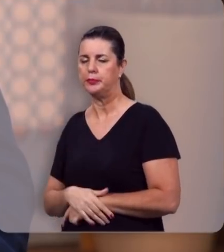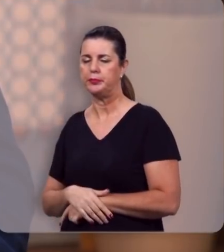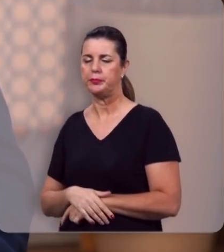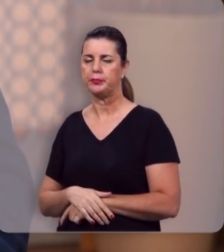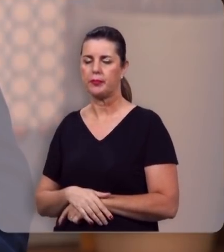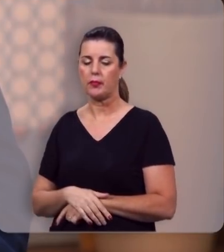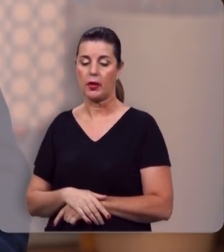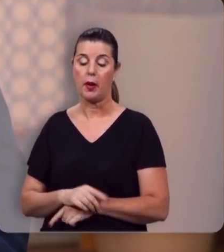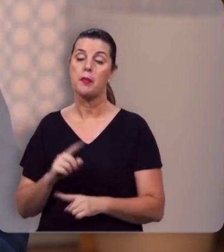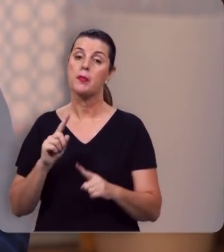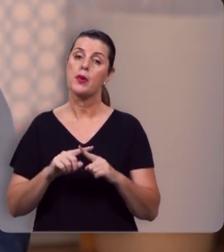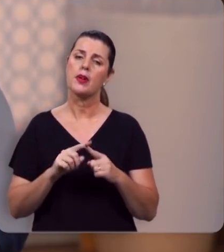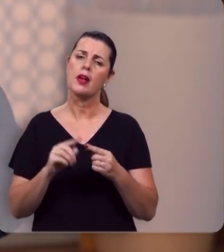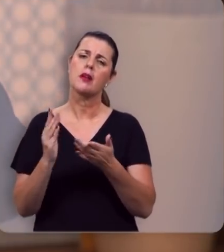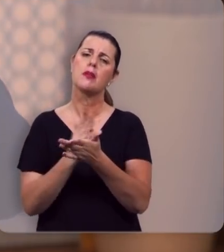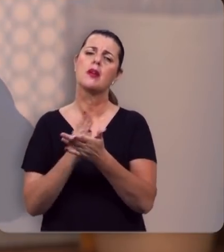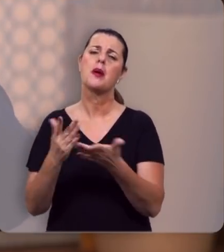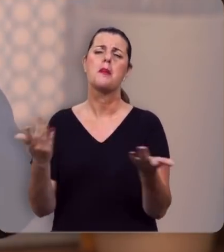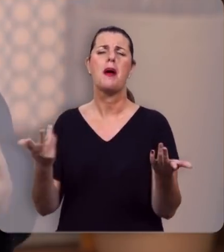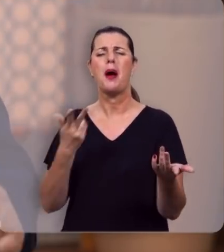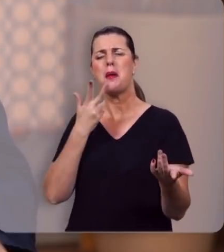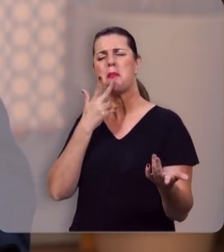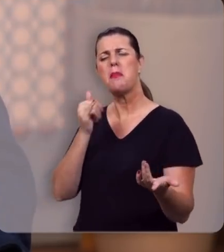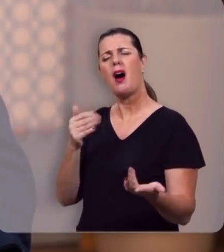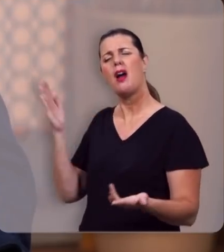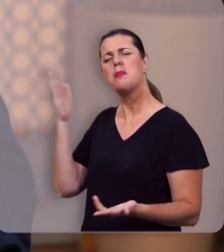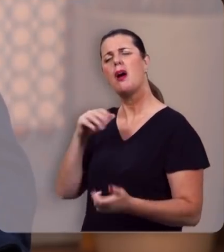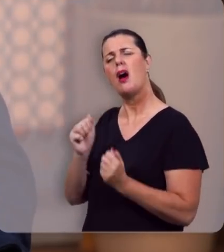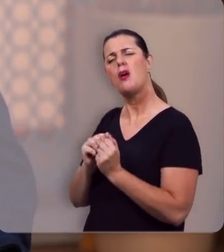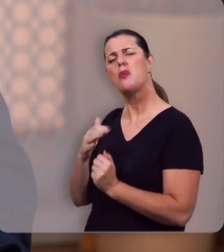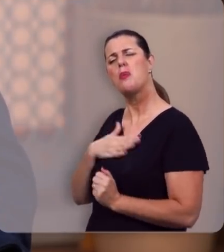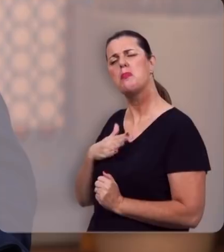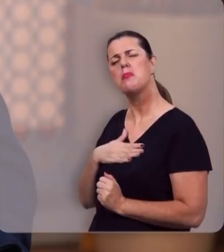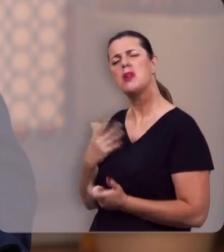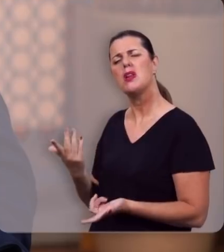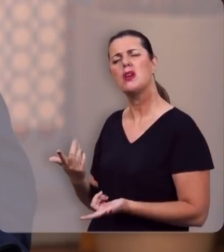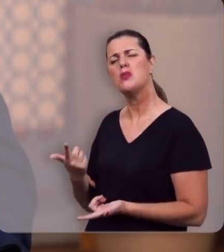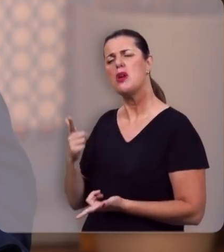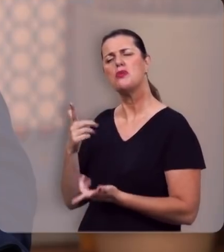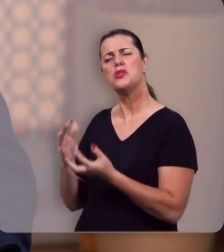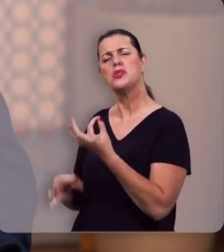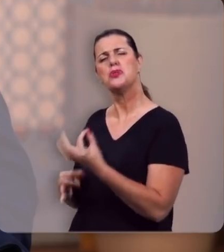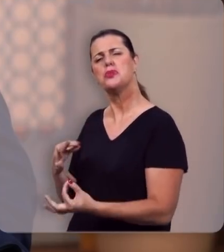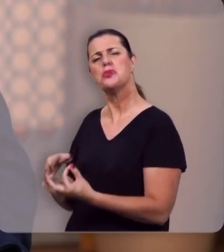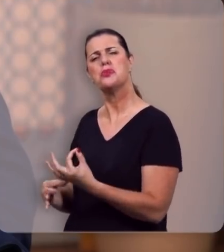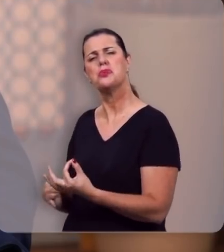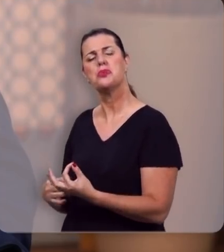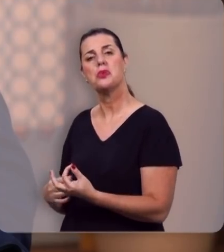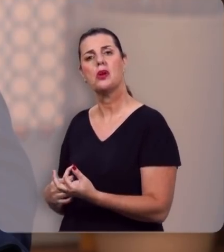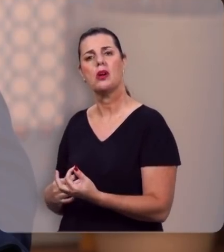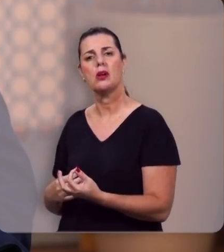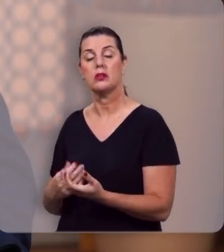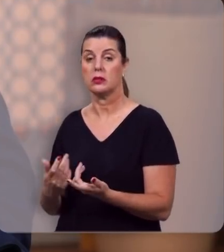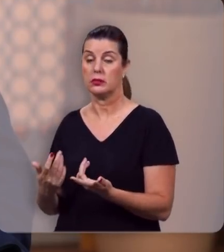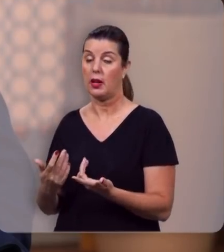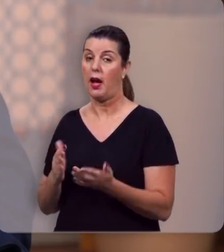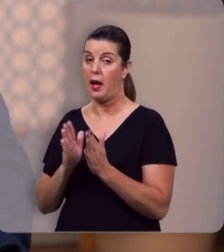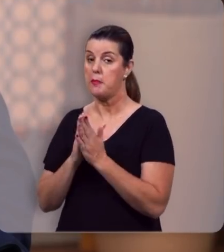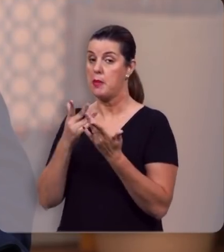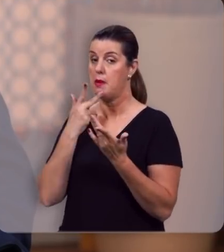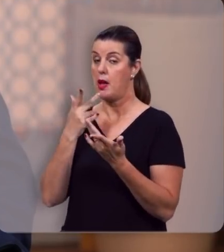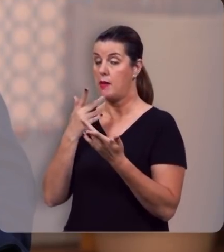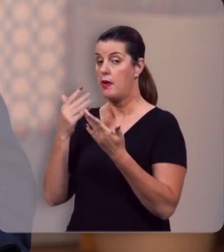pais. Porque há pessoas que dizem, mas meu pai foi tão mal, tão injusto. A Bíblia diz que você tem que honrar o seu